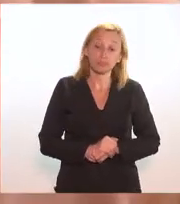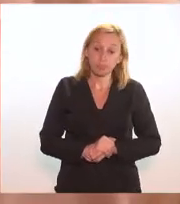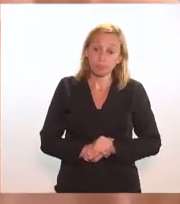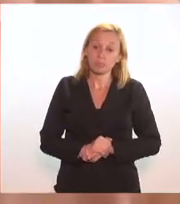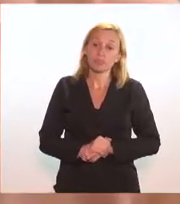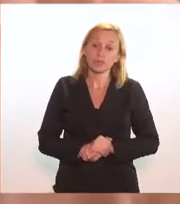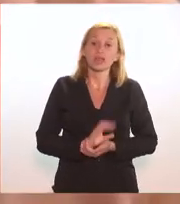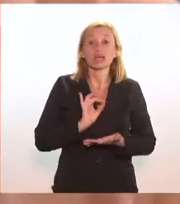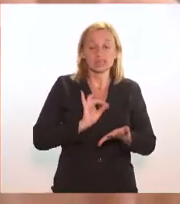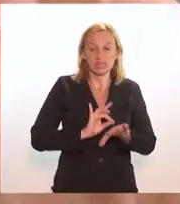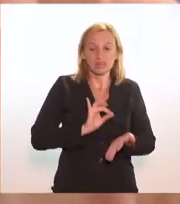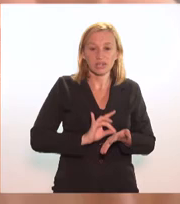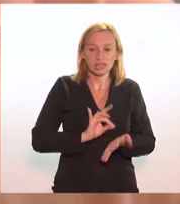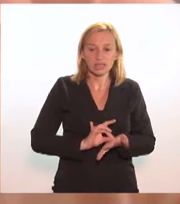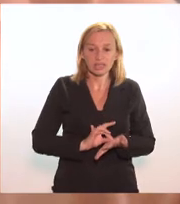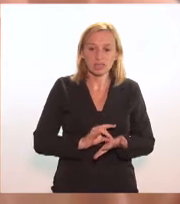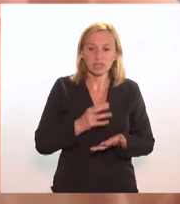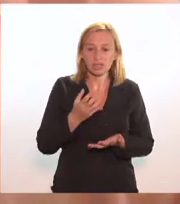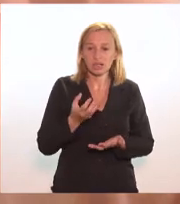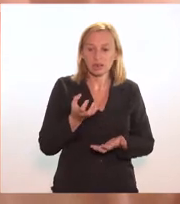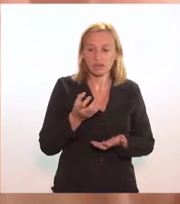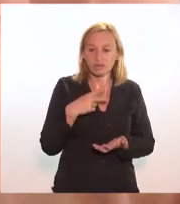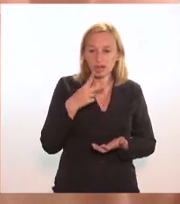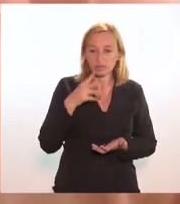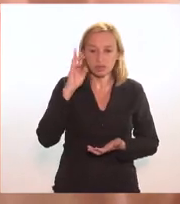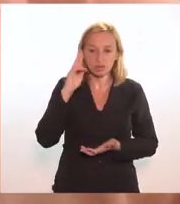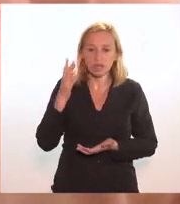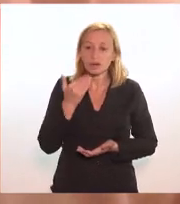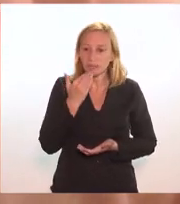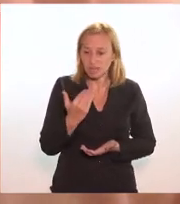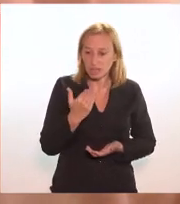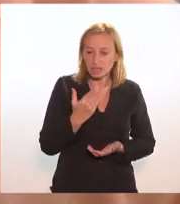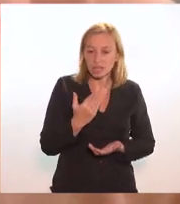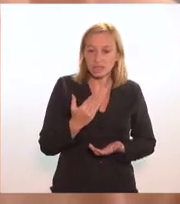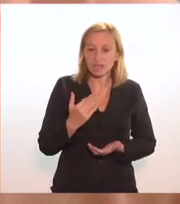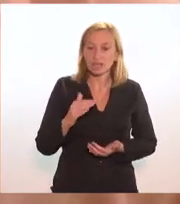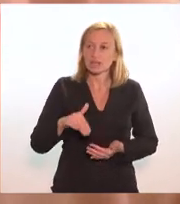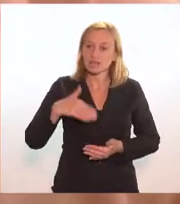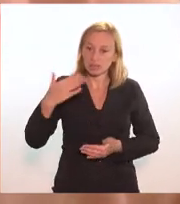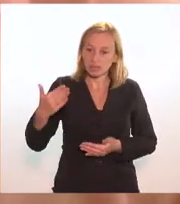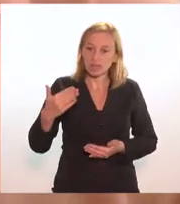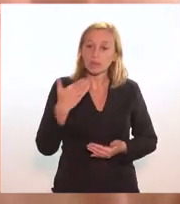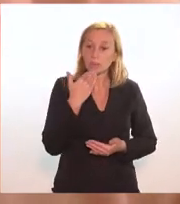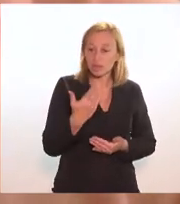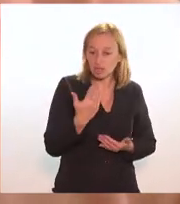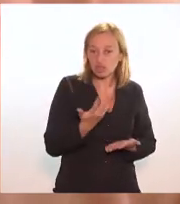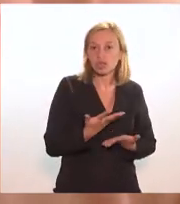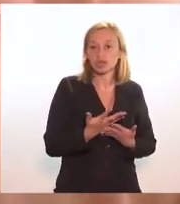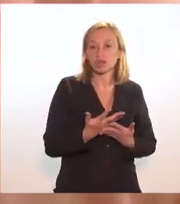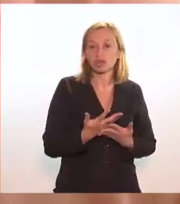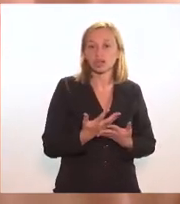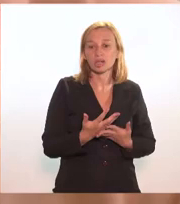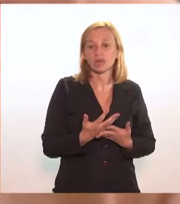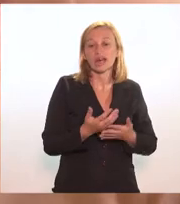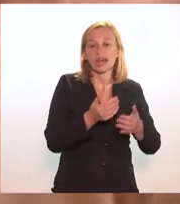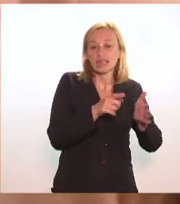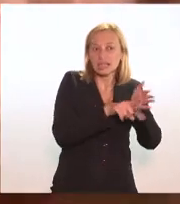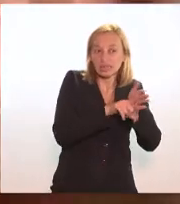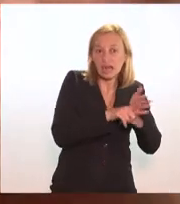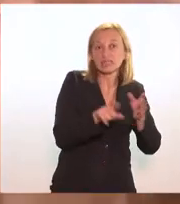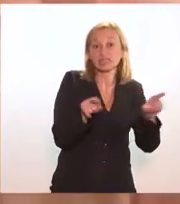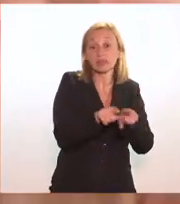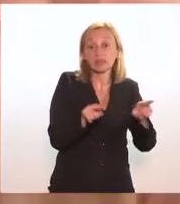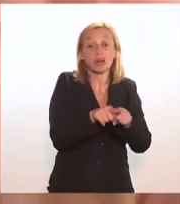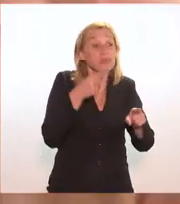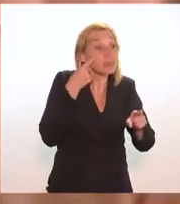Eu, na verdade, só queria fazer essa colocação e pedir ao senhor que, daqui para frente, pedisse essa solicitação também, que fizesse essa análise, porque muitas